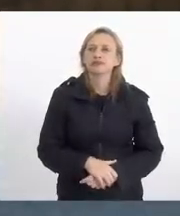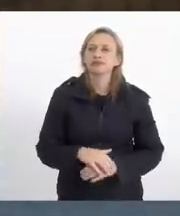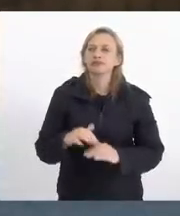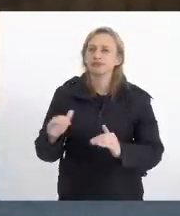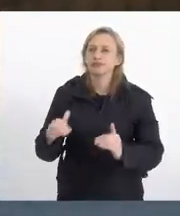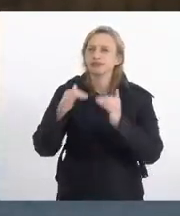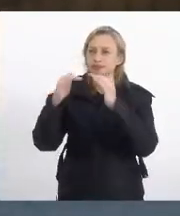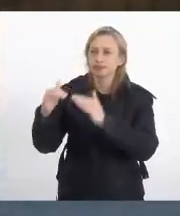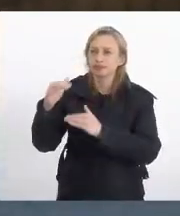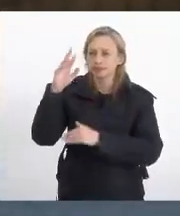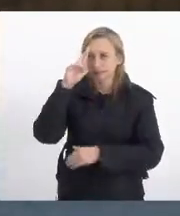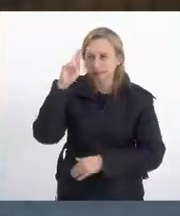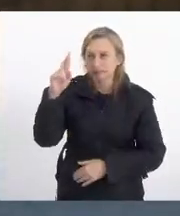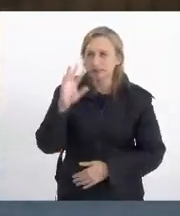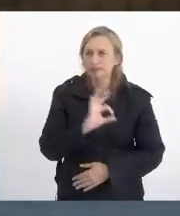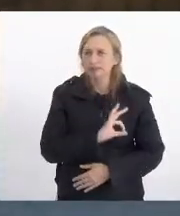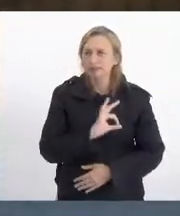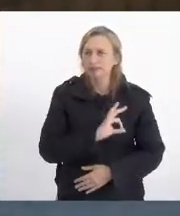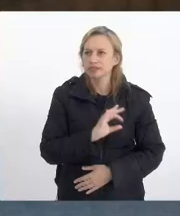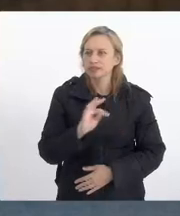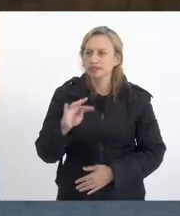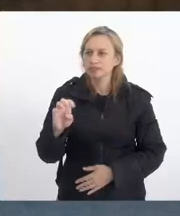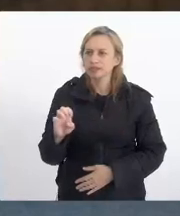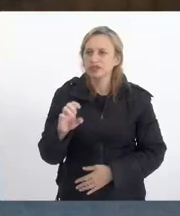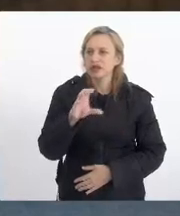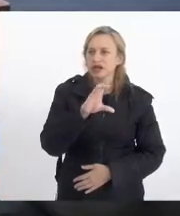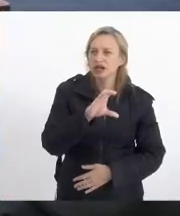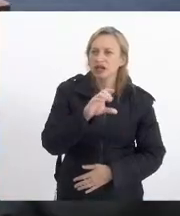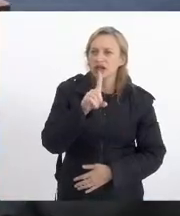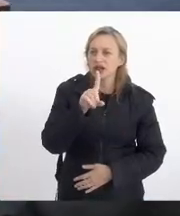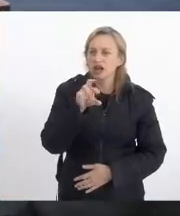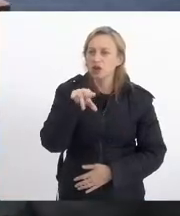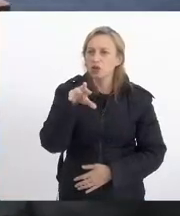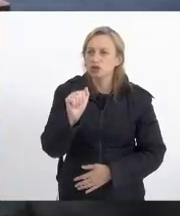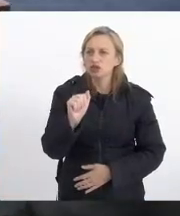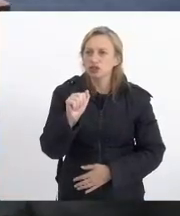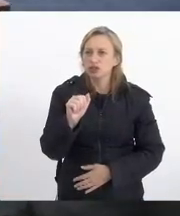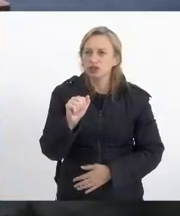Subtenente, quero chamar a senhora Cláudia dos Santos,